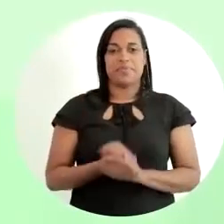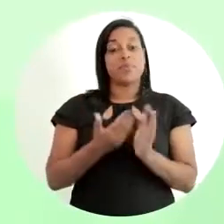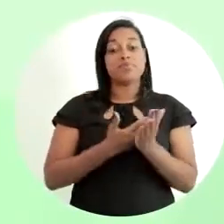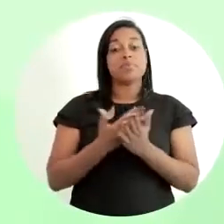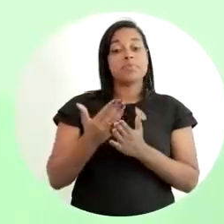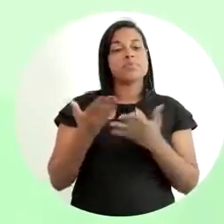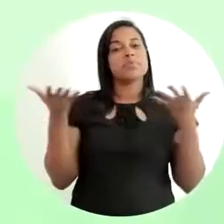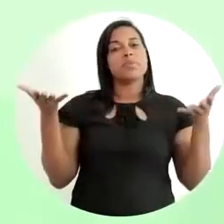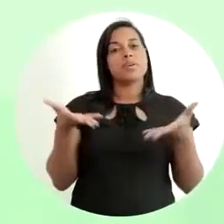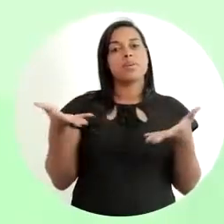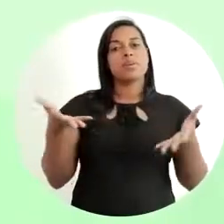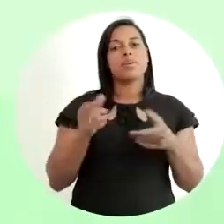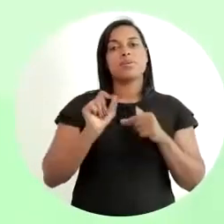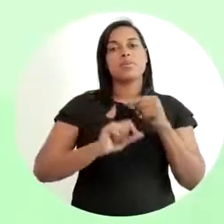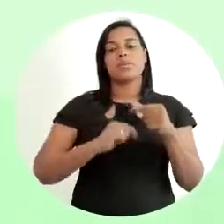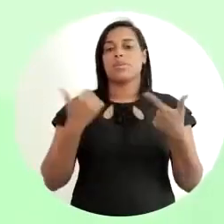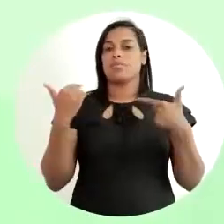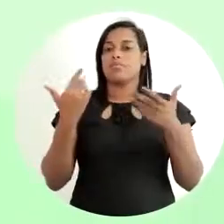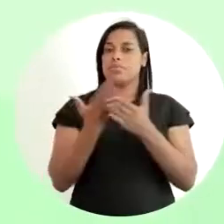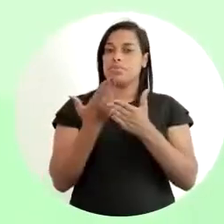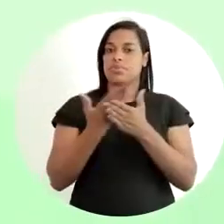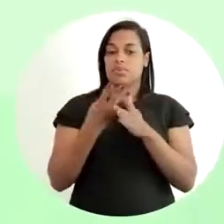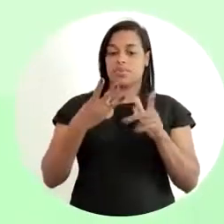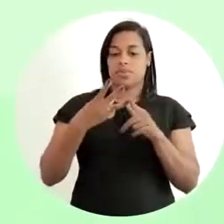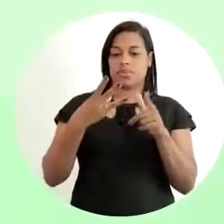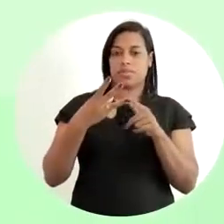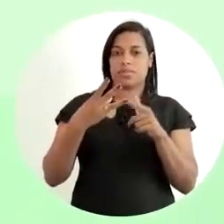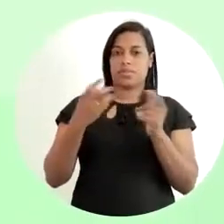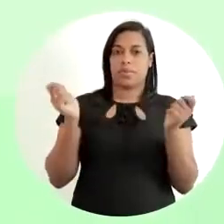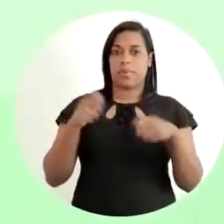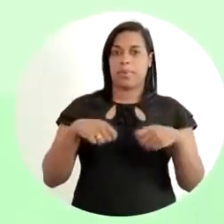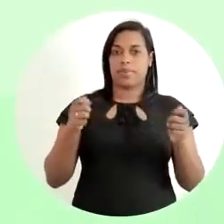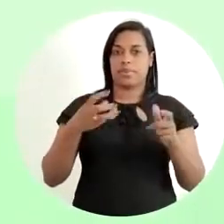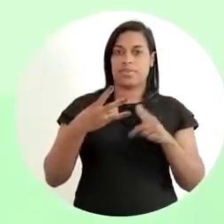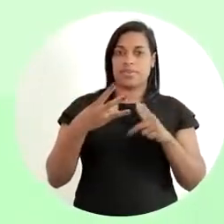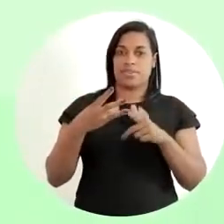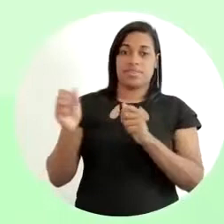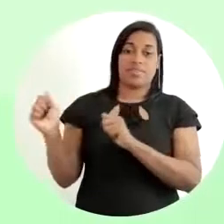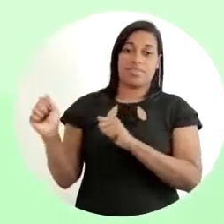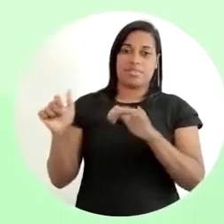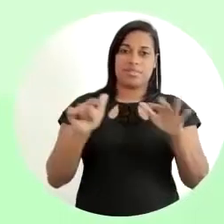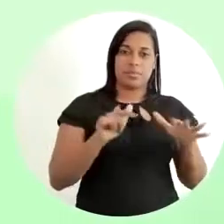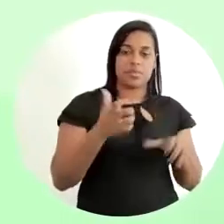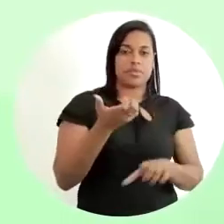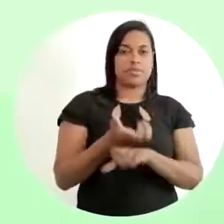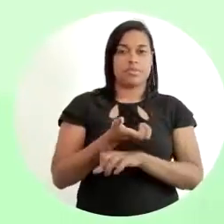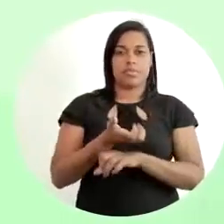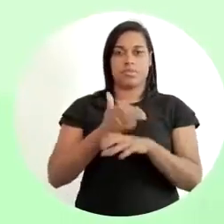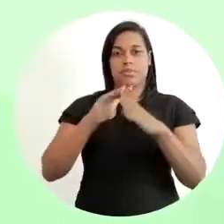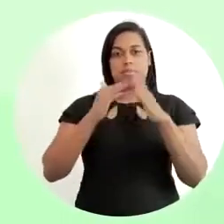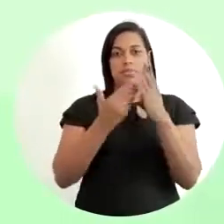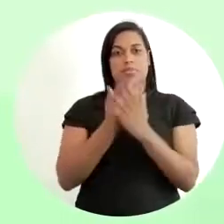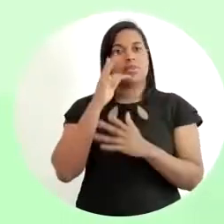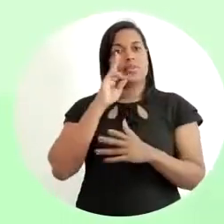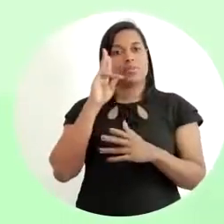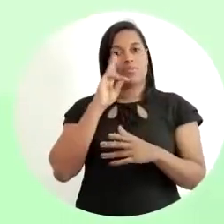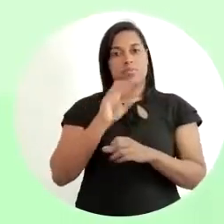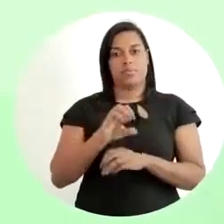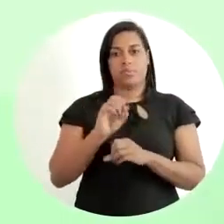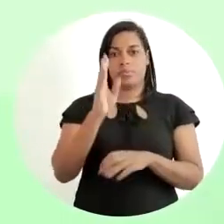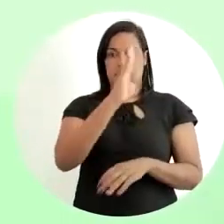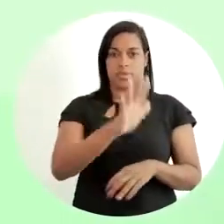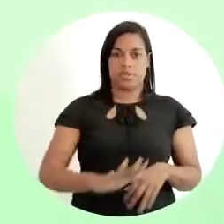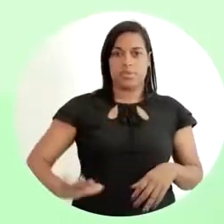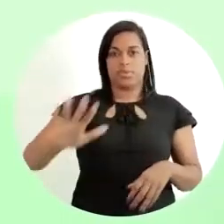Olá, vamos começar a trabalhar nossa terceira competência, nossa terceira semana da disciplina História da